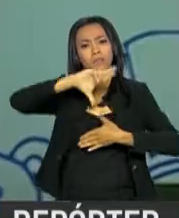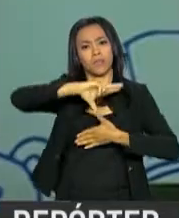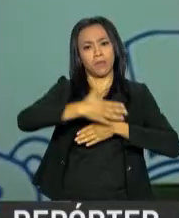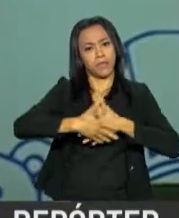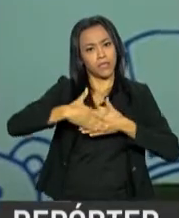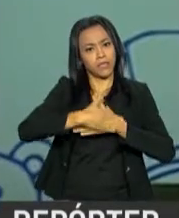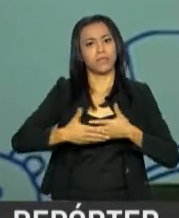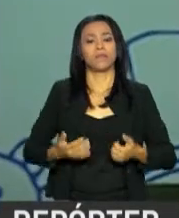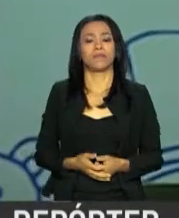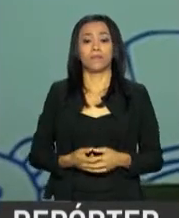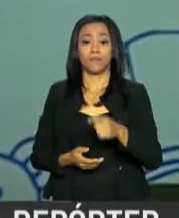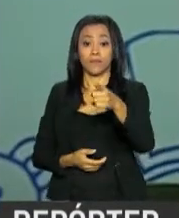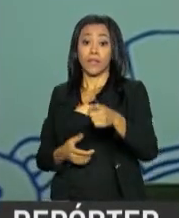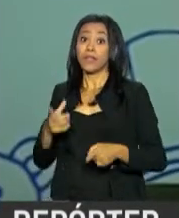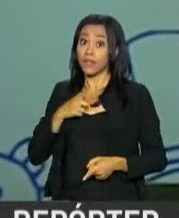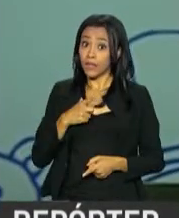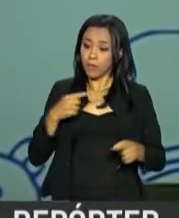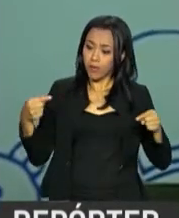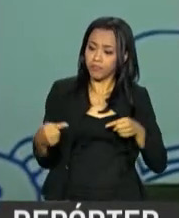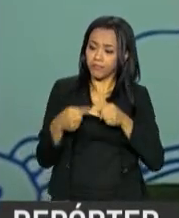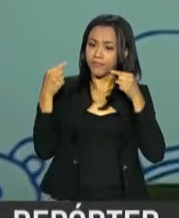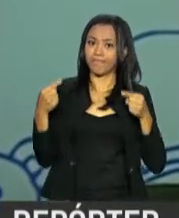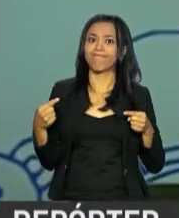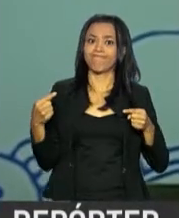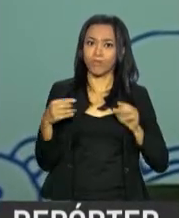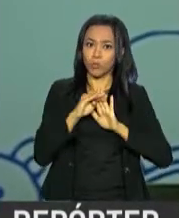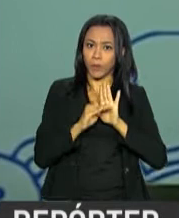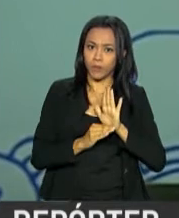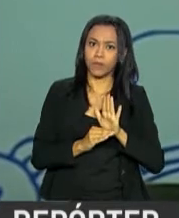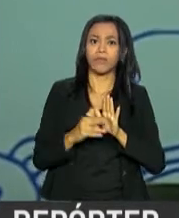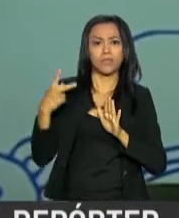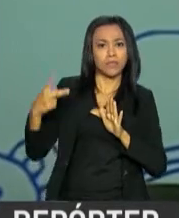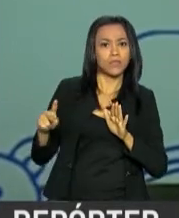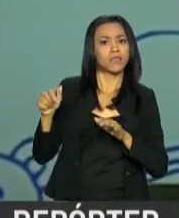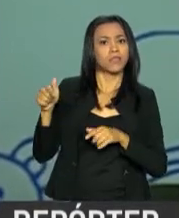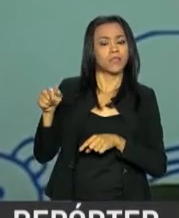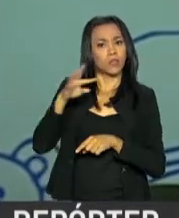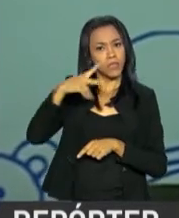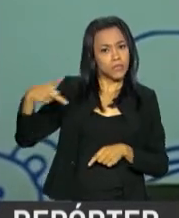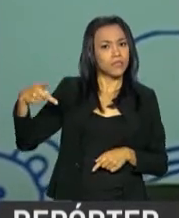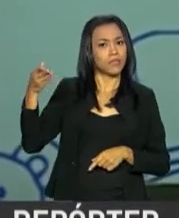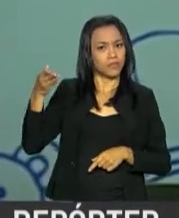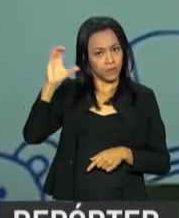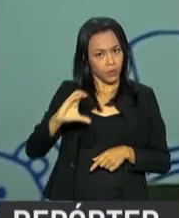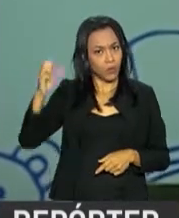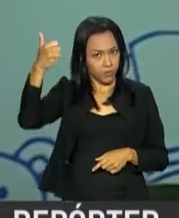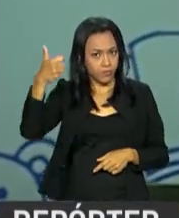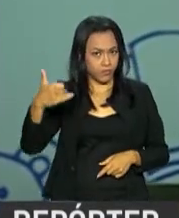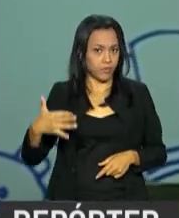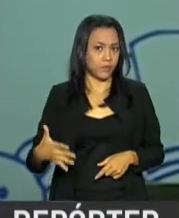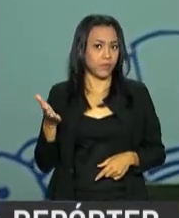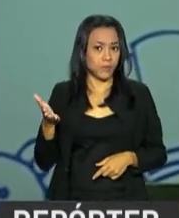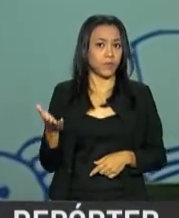Há uma coincidência muito grande entre os programas que o nosso ilustre presidente Santos insetou na